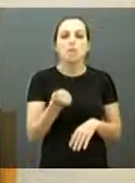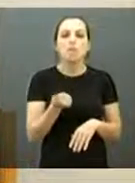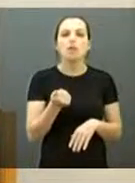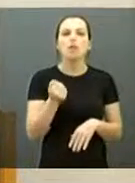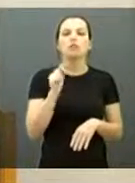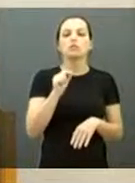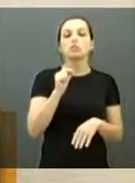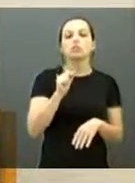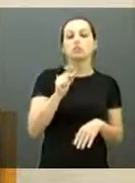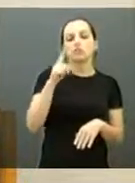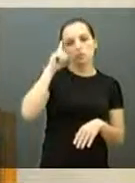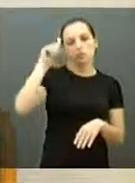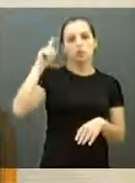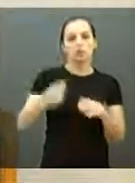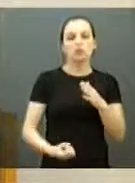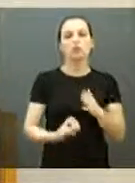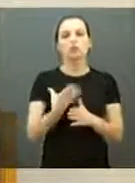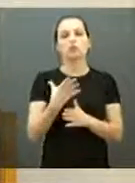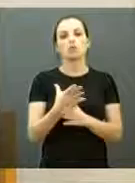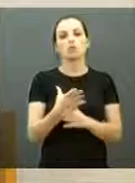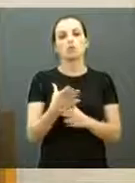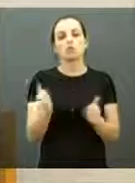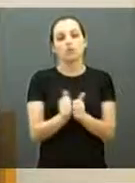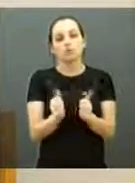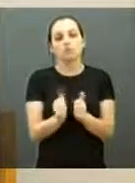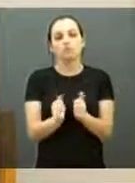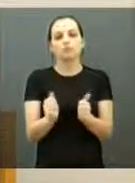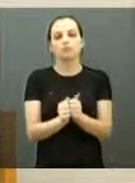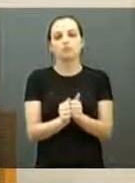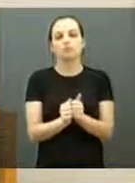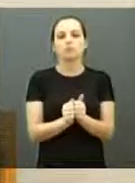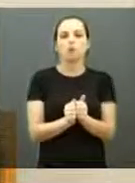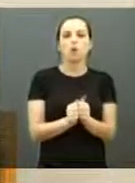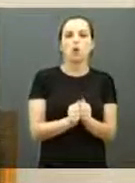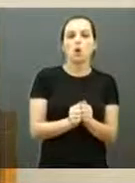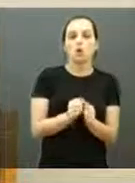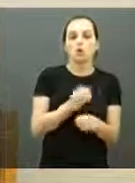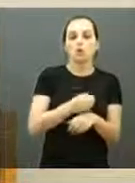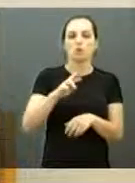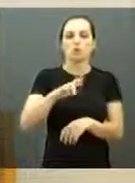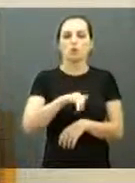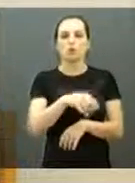isso aconteceu. Doutor Helder. E junto com o doutor Itocage, dá o doutor Jarbas, que nunca